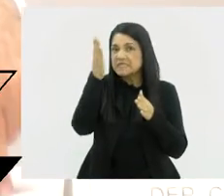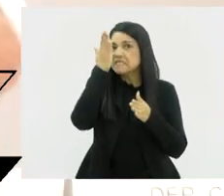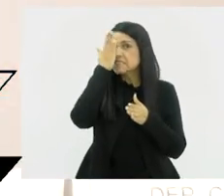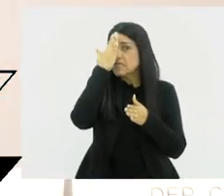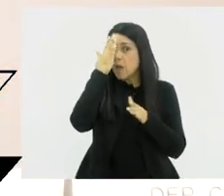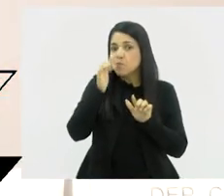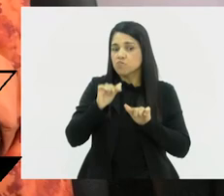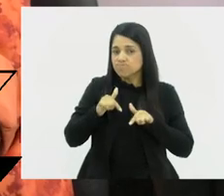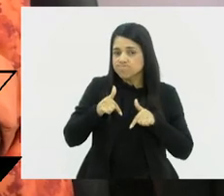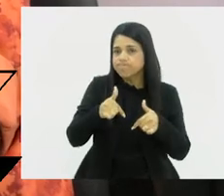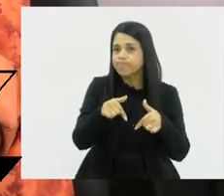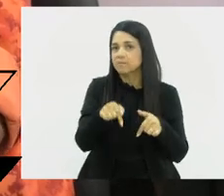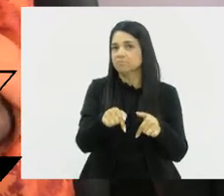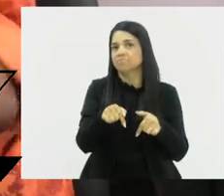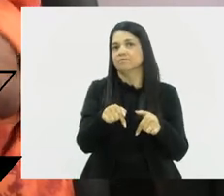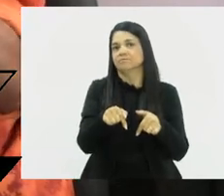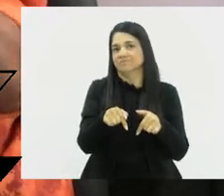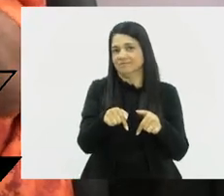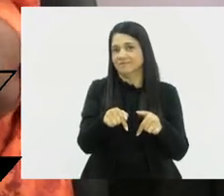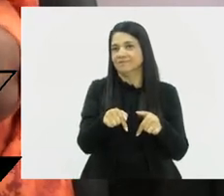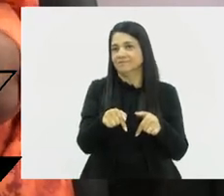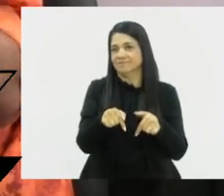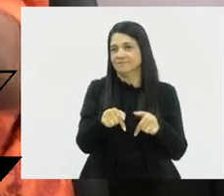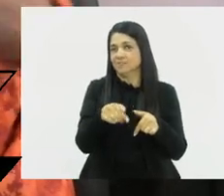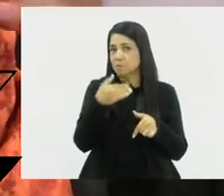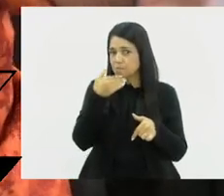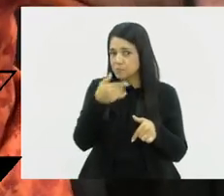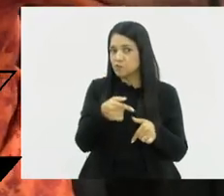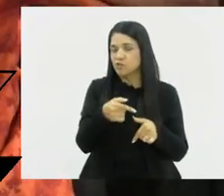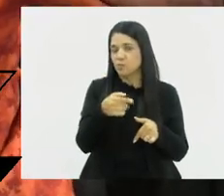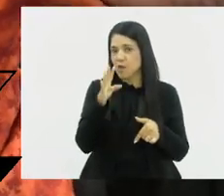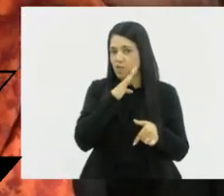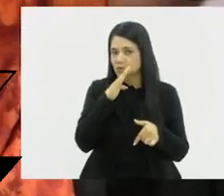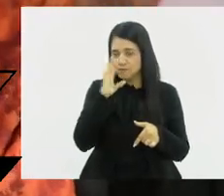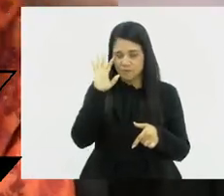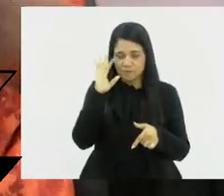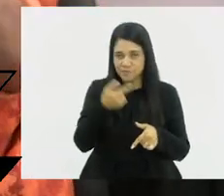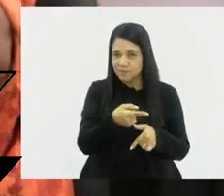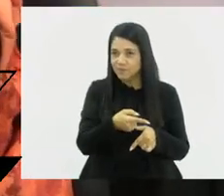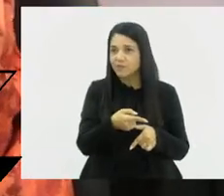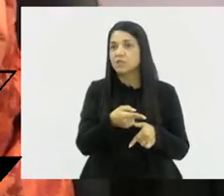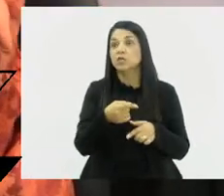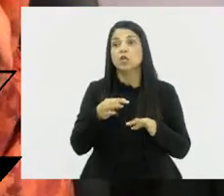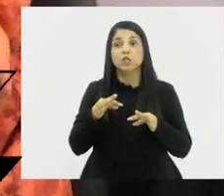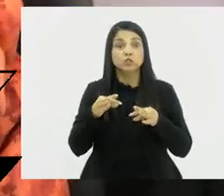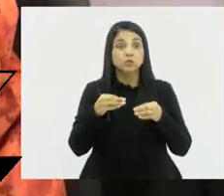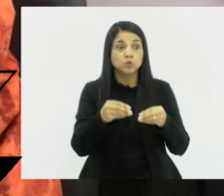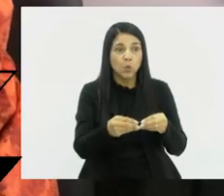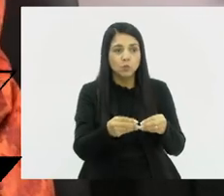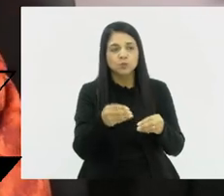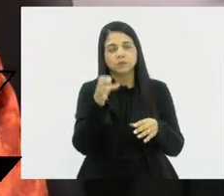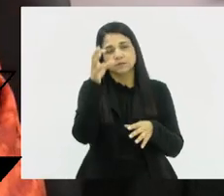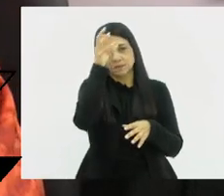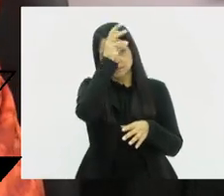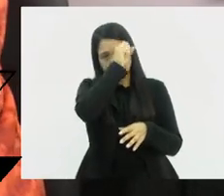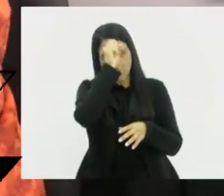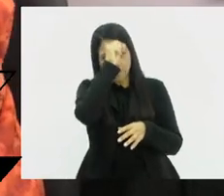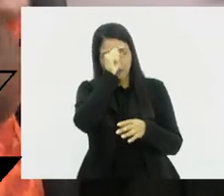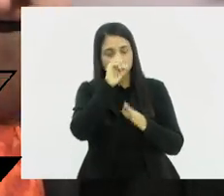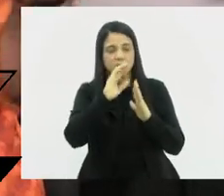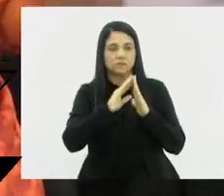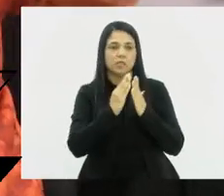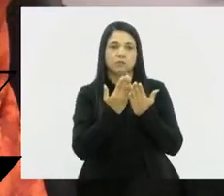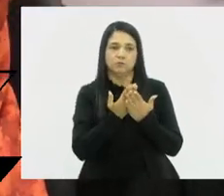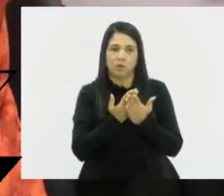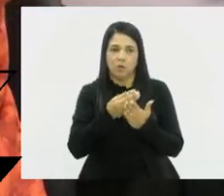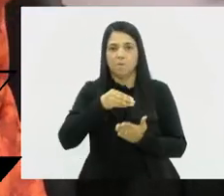para esse assunto? Com certeza sim. Se não todos, ou como o meu amigo policial falou, todo mundo aprende sobre isso nos bancos escolares, mas nem tudo que a gente aprende